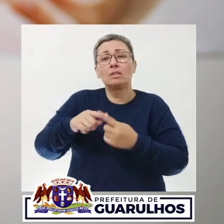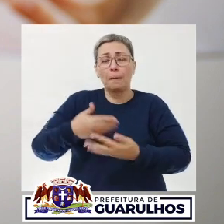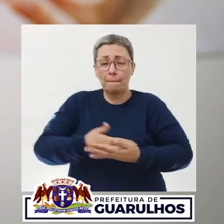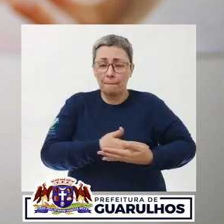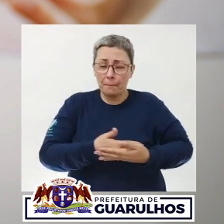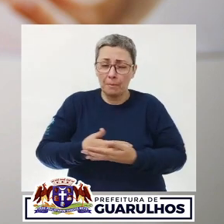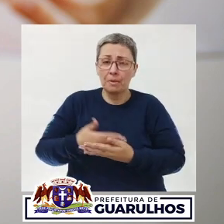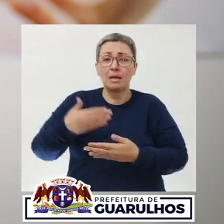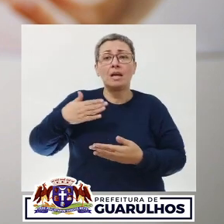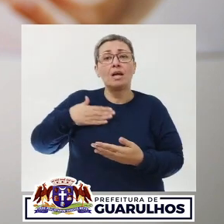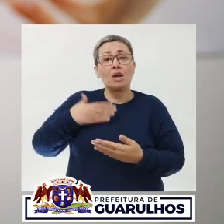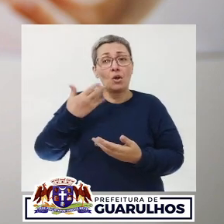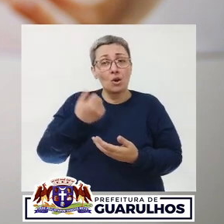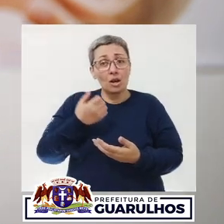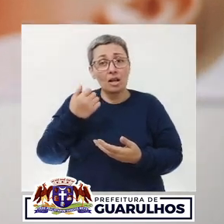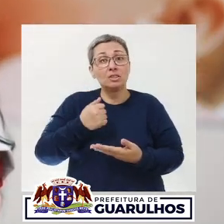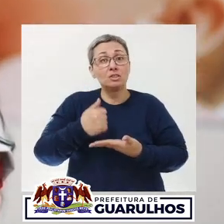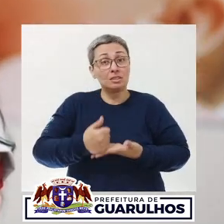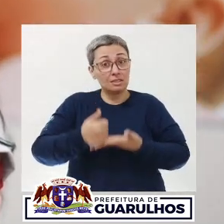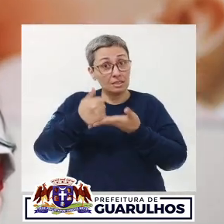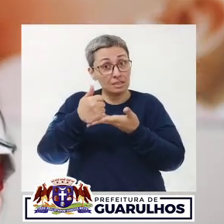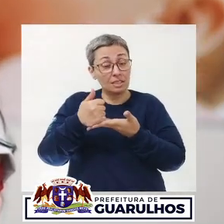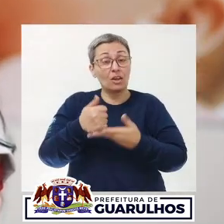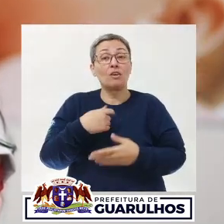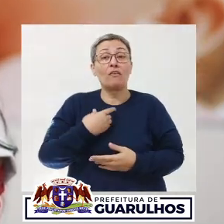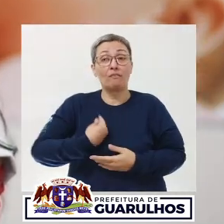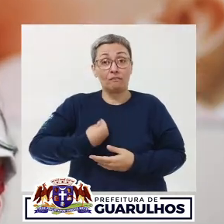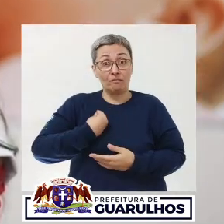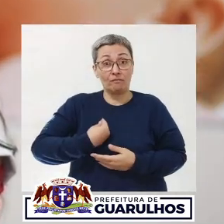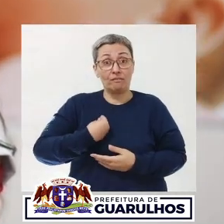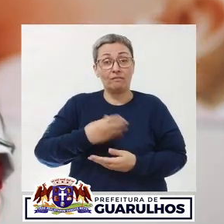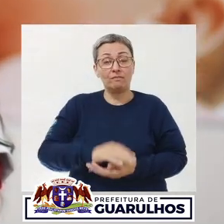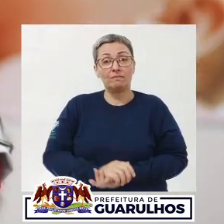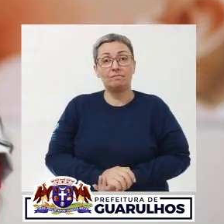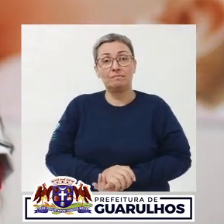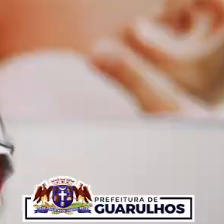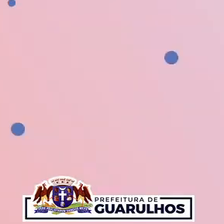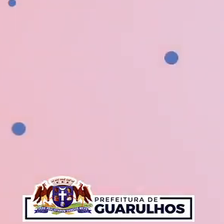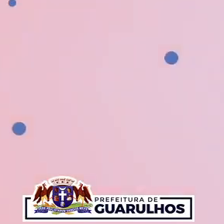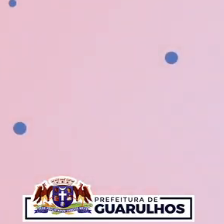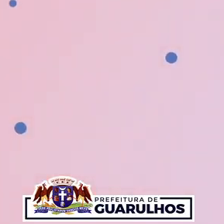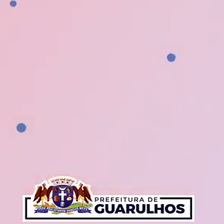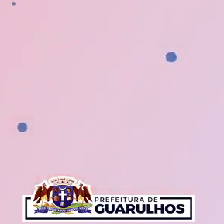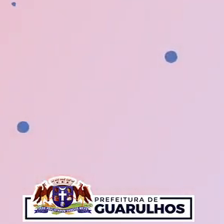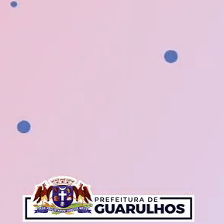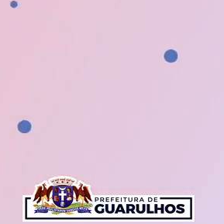que as mães amamentem os seus bebês. O leite materno salva vidas.